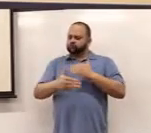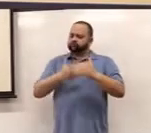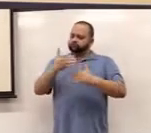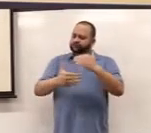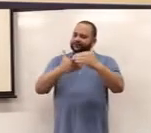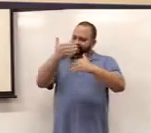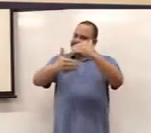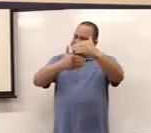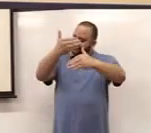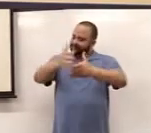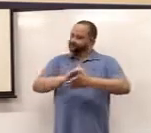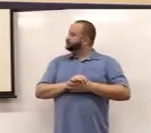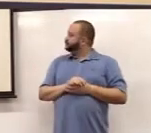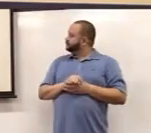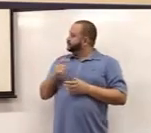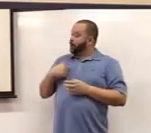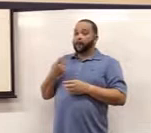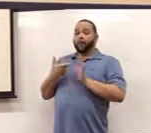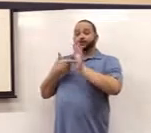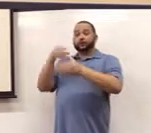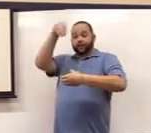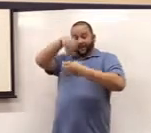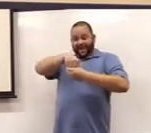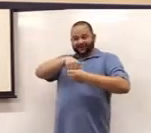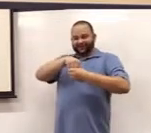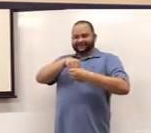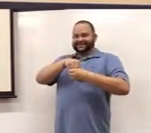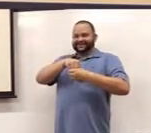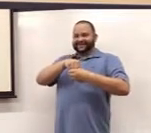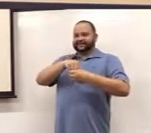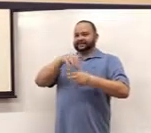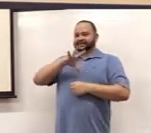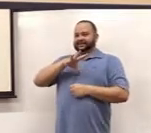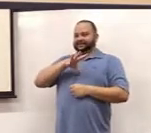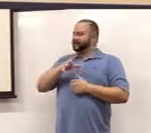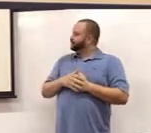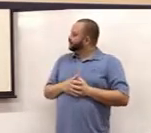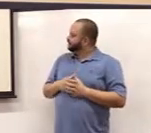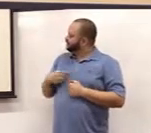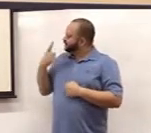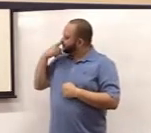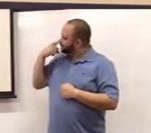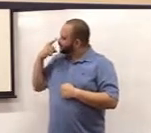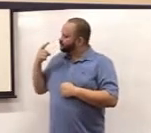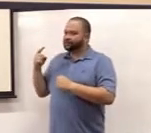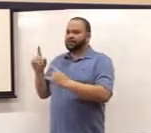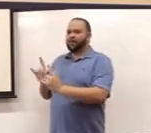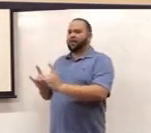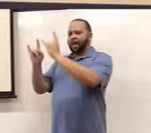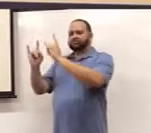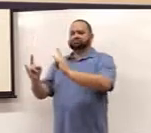Aqui é dentro da cidade, medieval. Né? A gente vê que é uma cidade já alta, com muita aglomeração, com